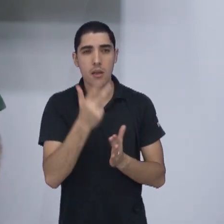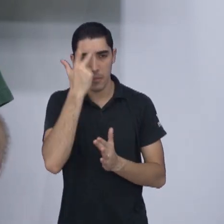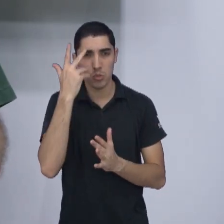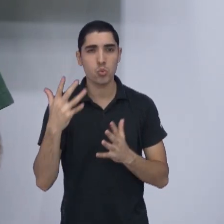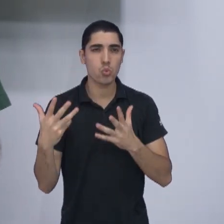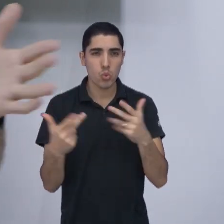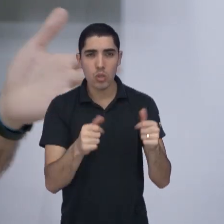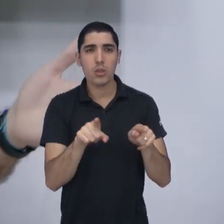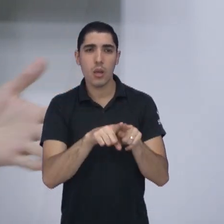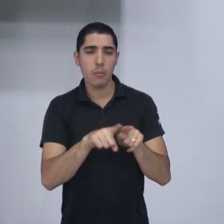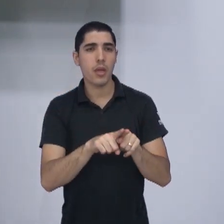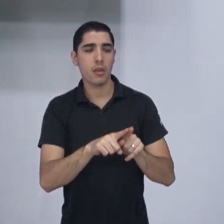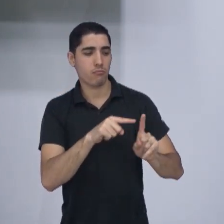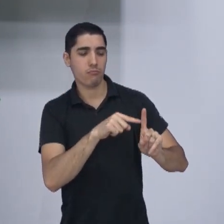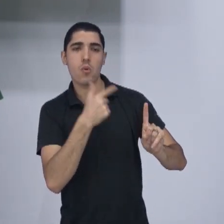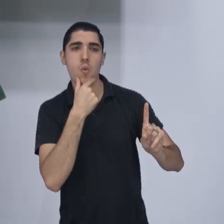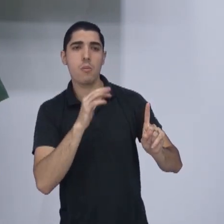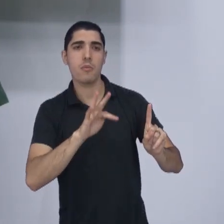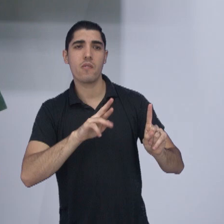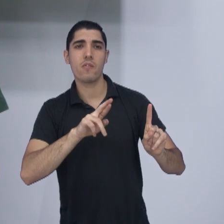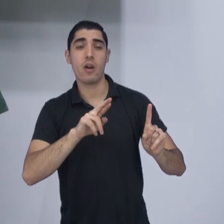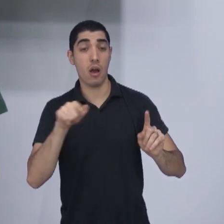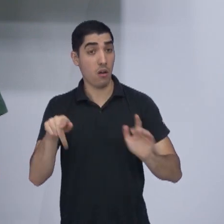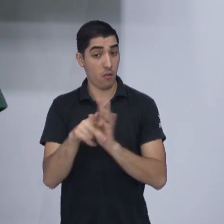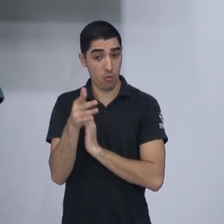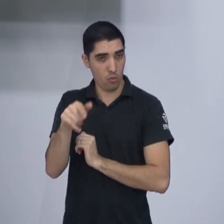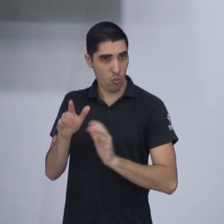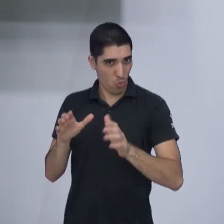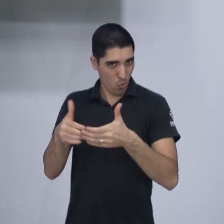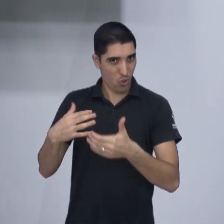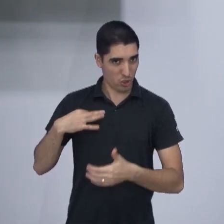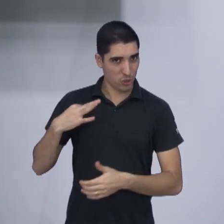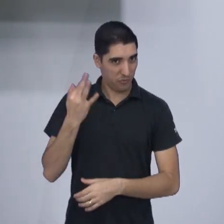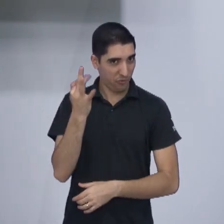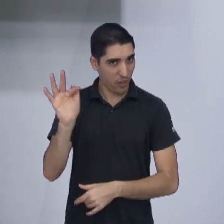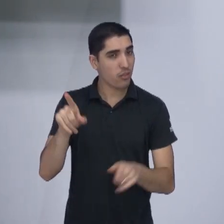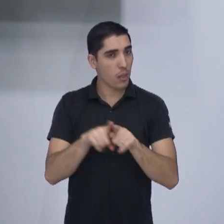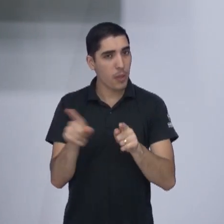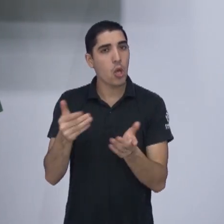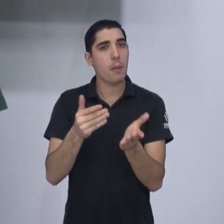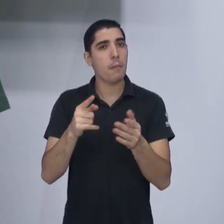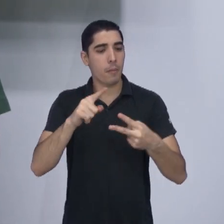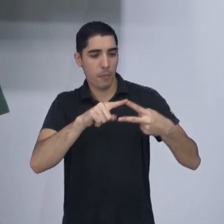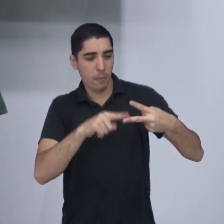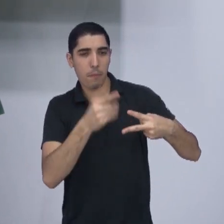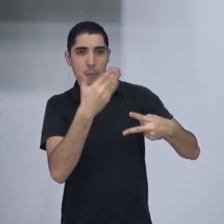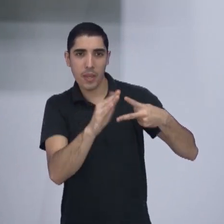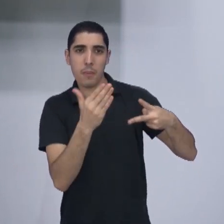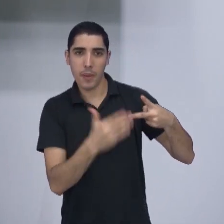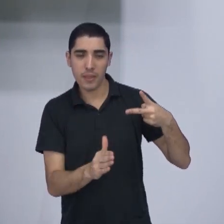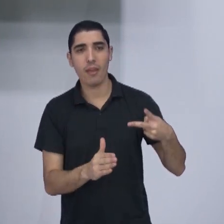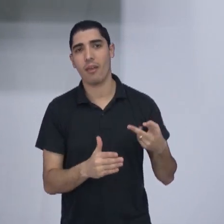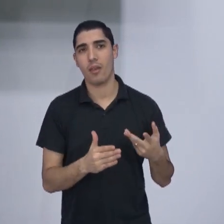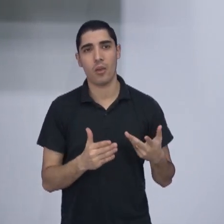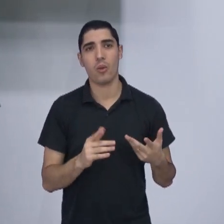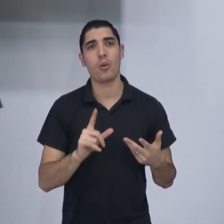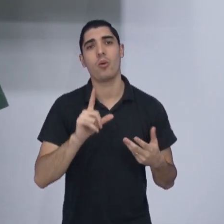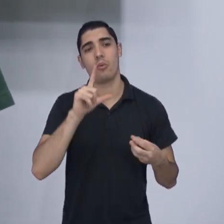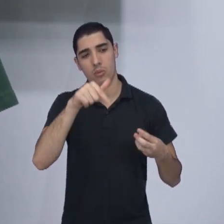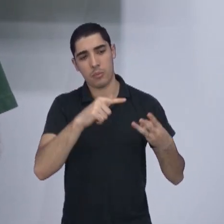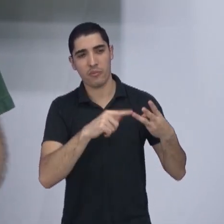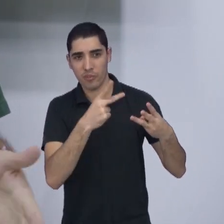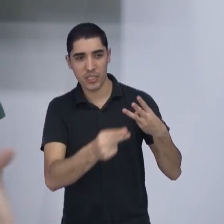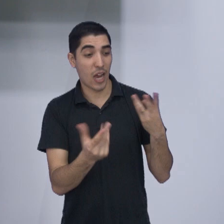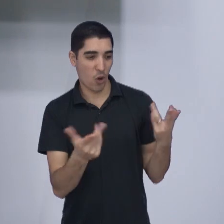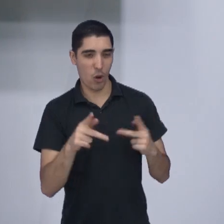próprio Franca mesmo, né? Perdeu as duas primeiras, ganhou agora, ou seja, São José e Franca estão iguais ali de desempenho, duas derrotas e uma